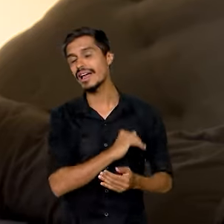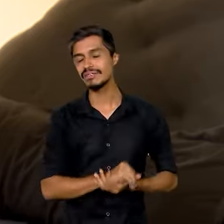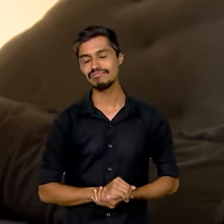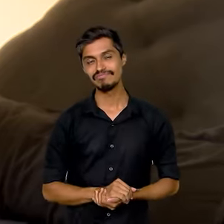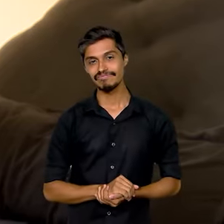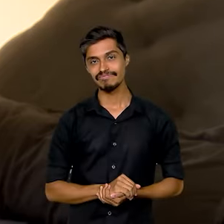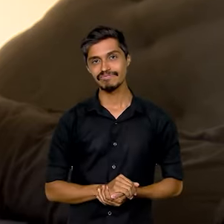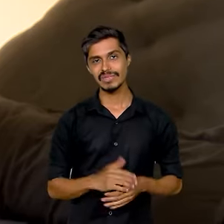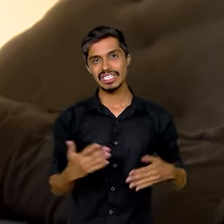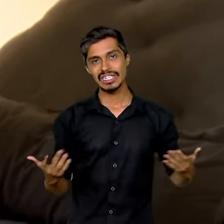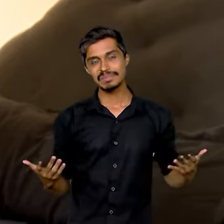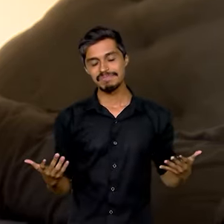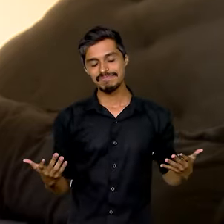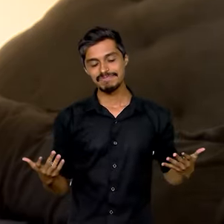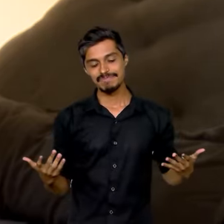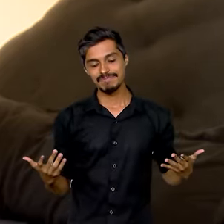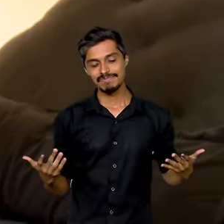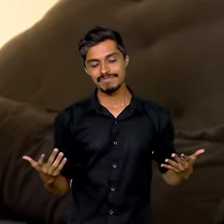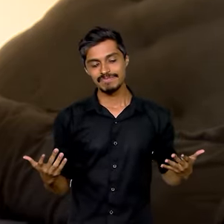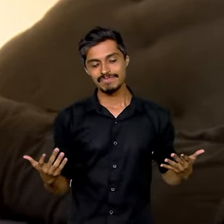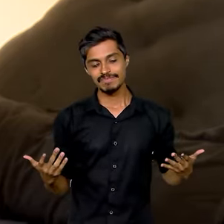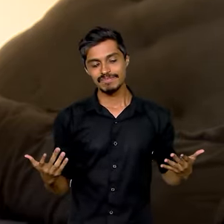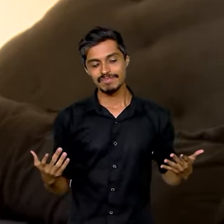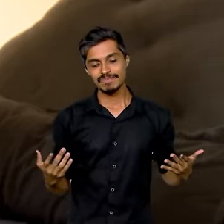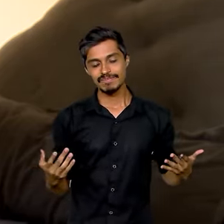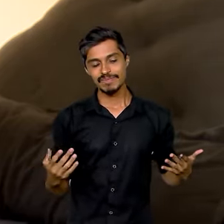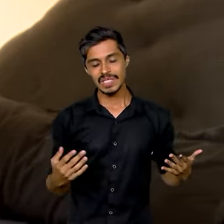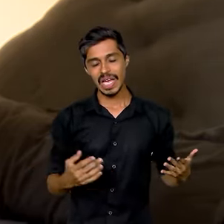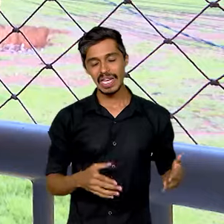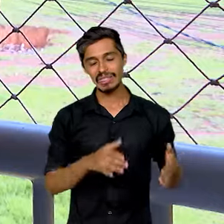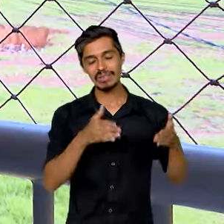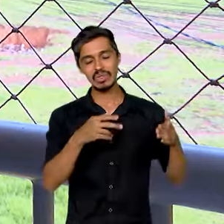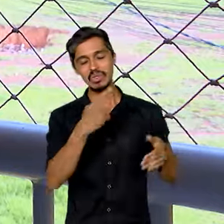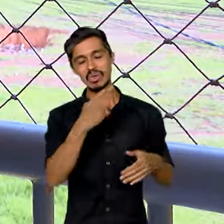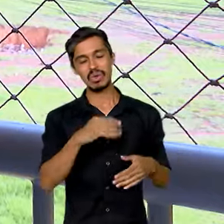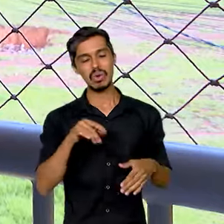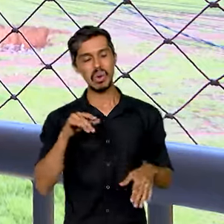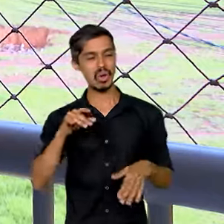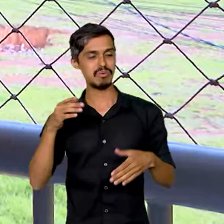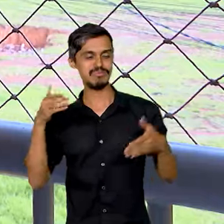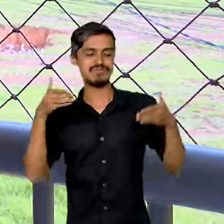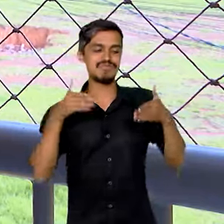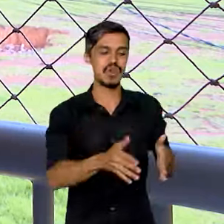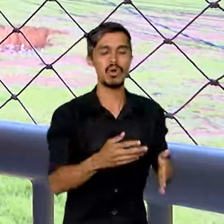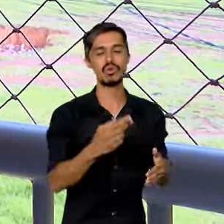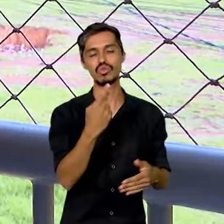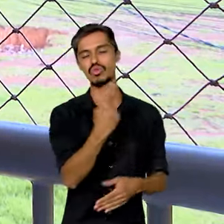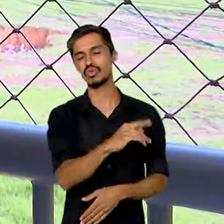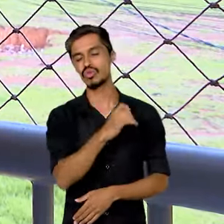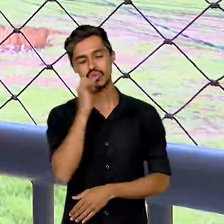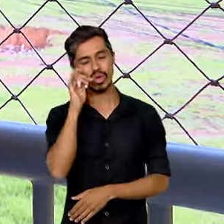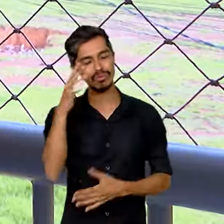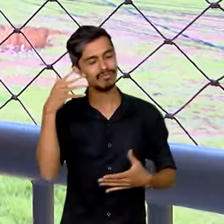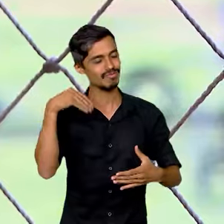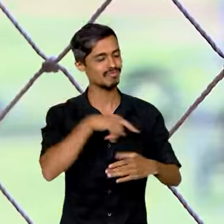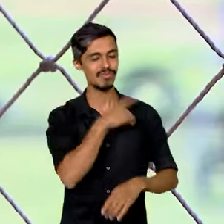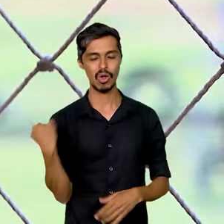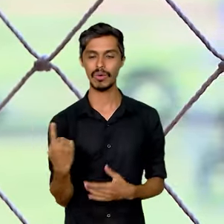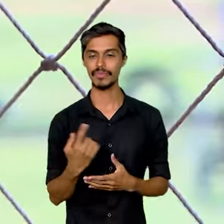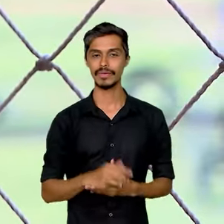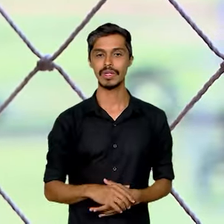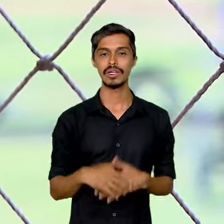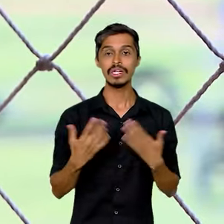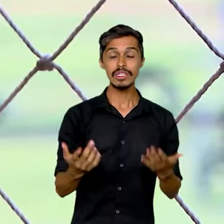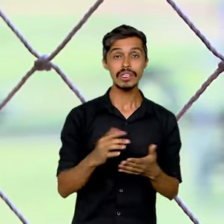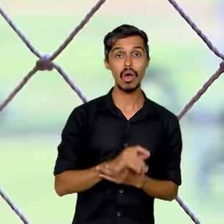Aí, o luto veio e interrompe o sonho do meu filho. Foi na tarde de 28 de janeiro de 2022 que a vida